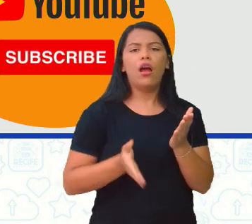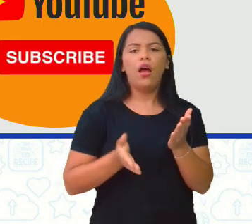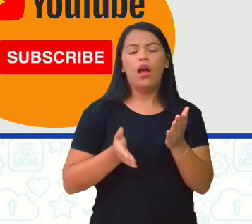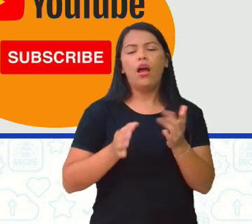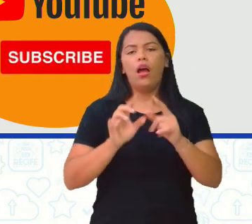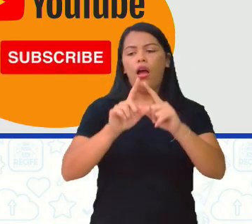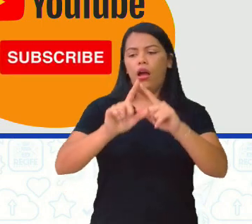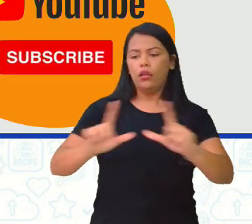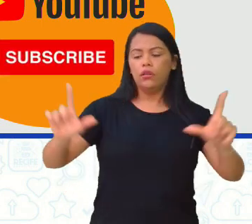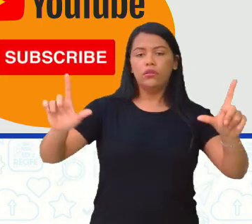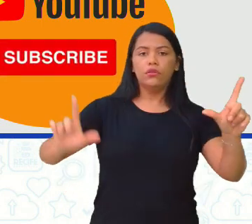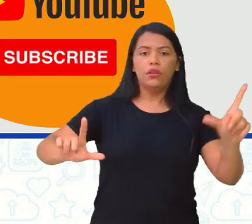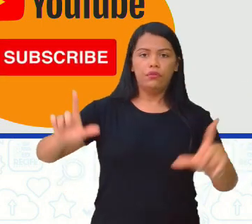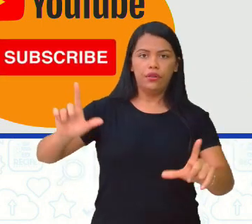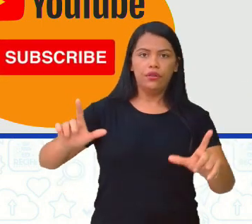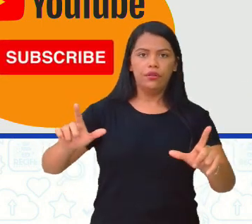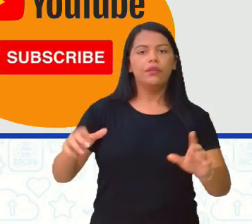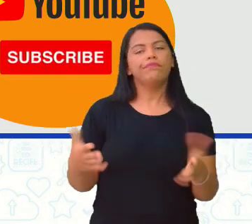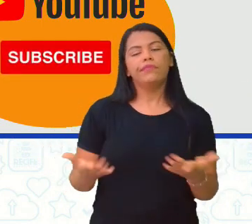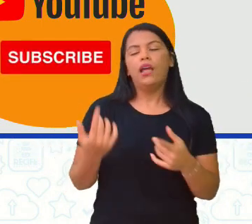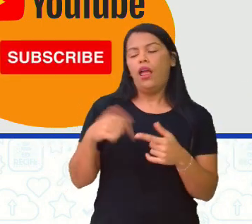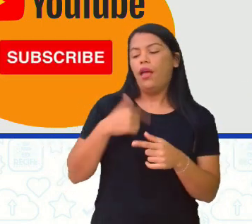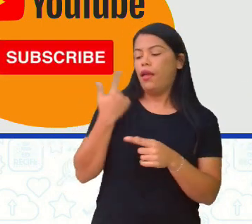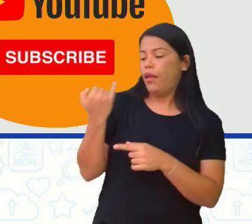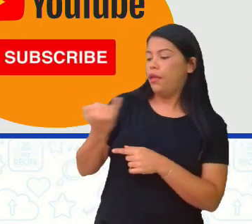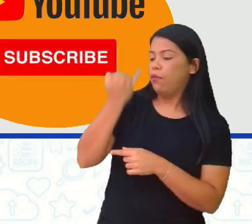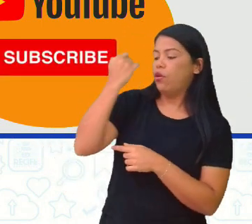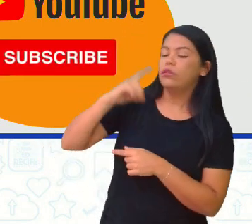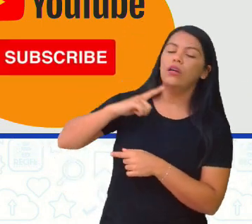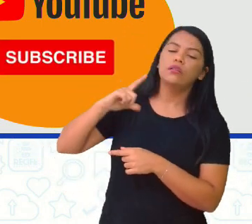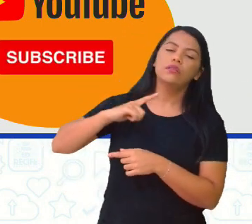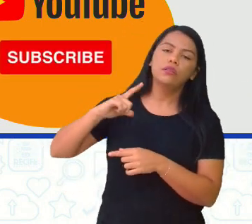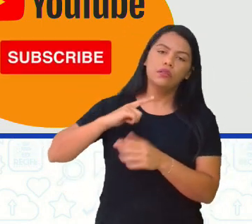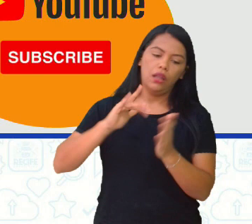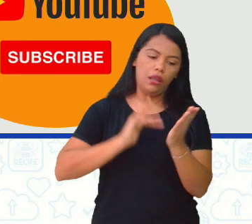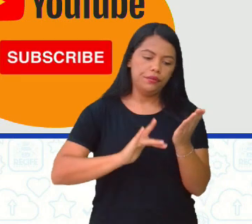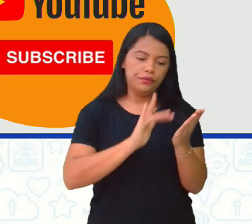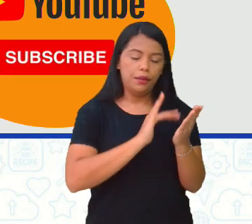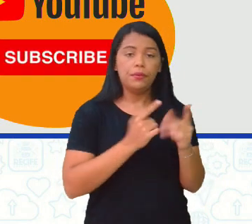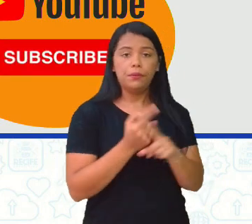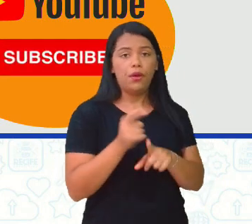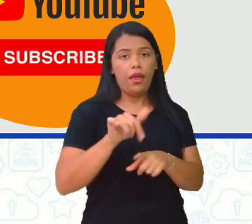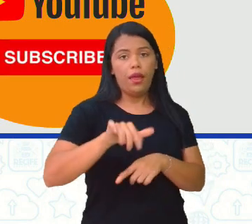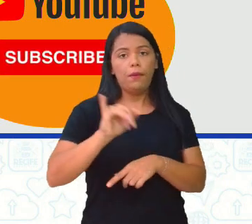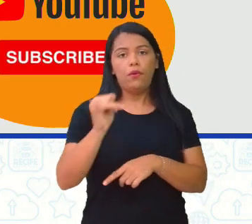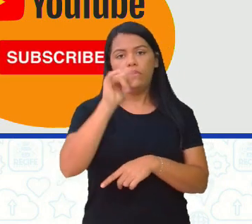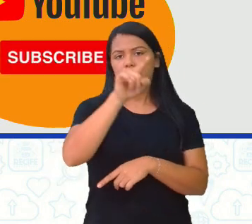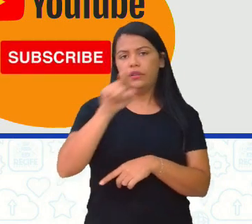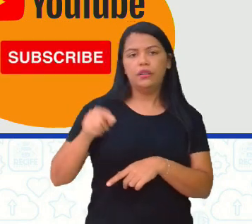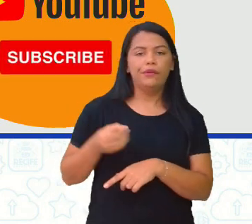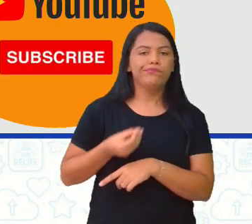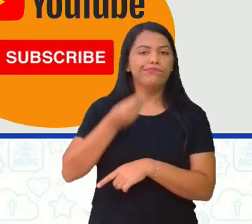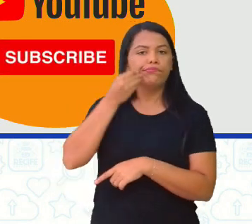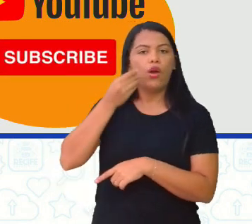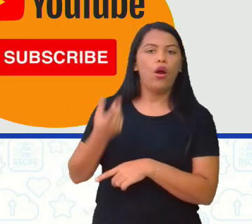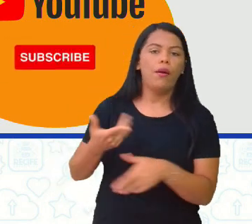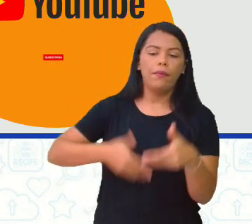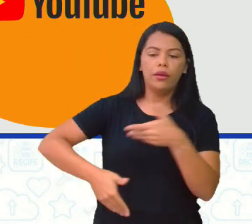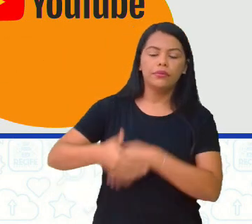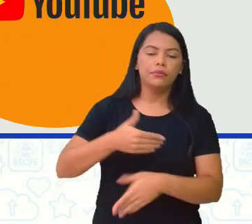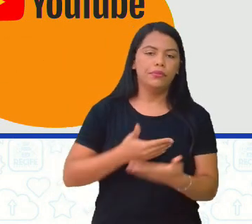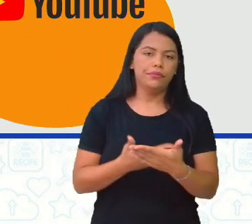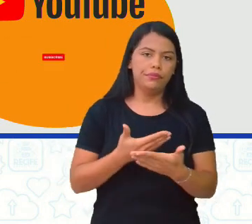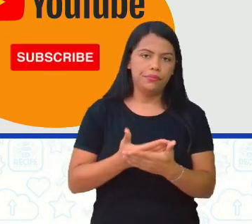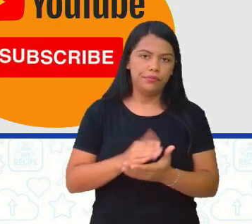é importante o tablet porque vocês vão ter a oportunidade de participar da